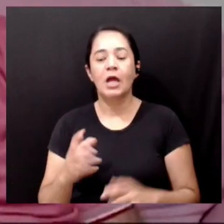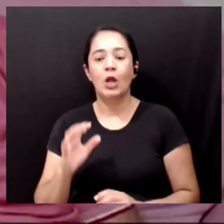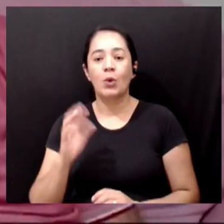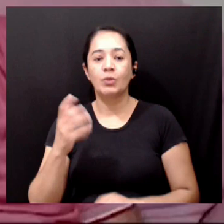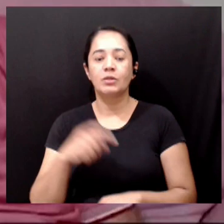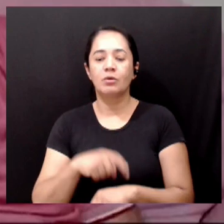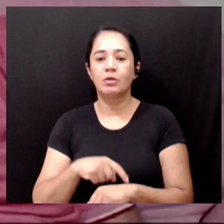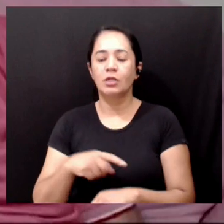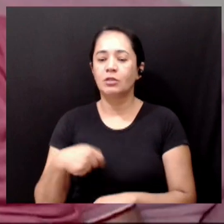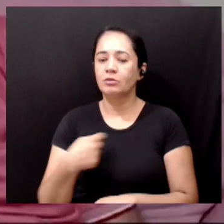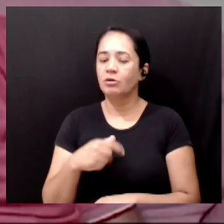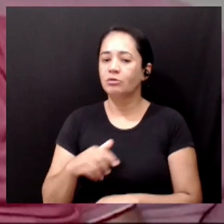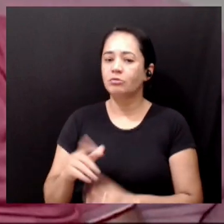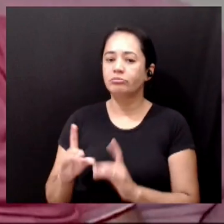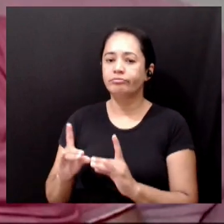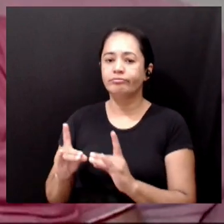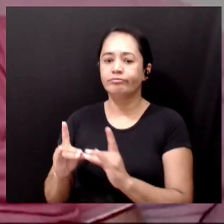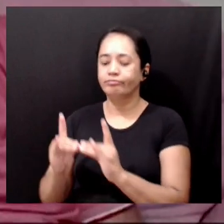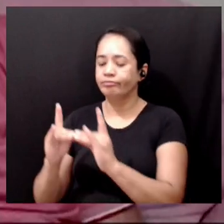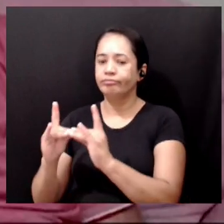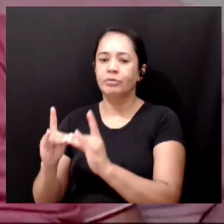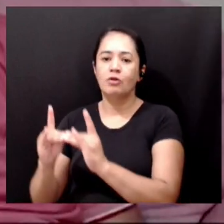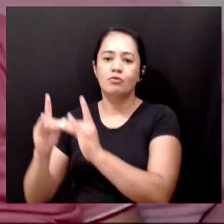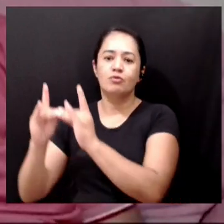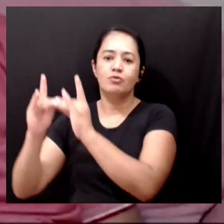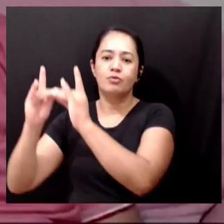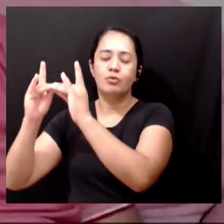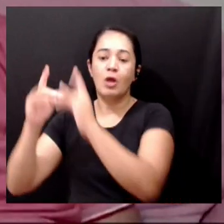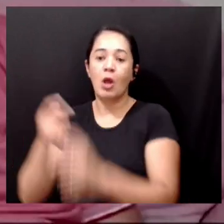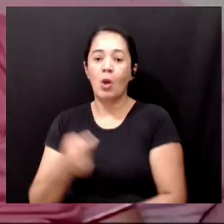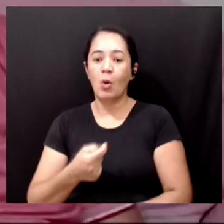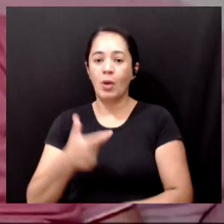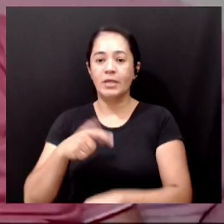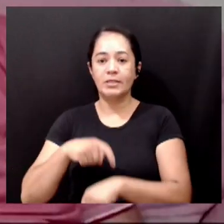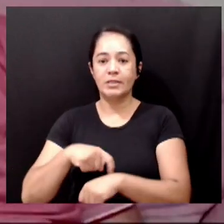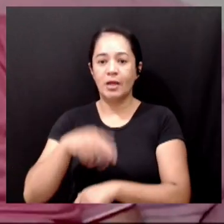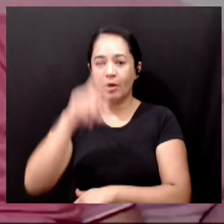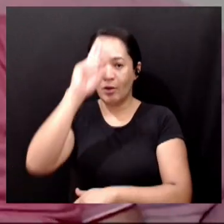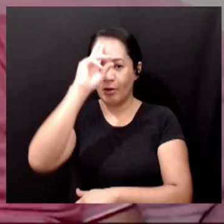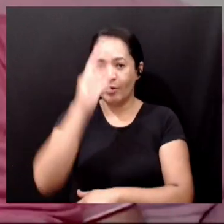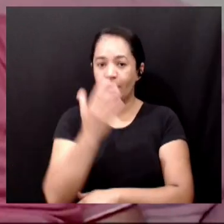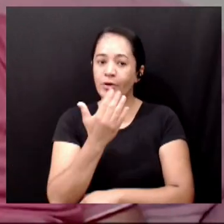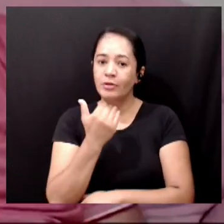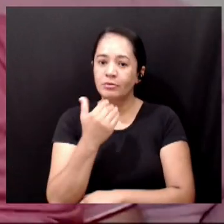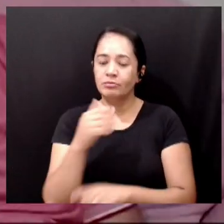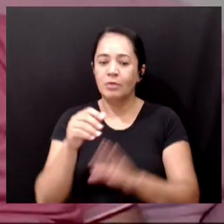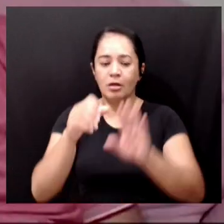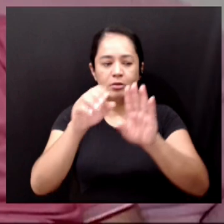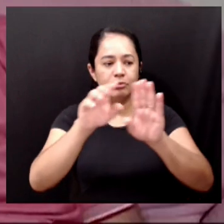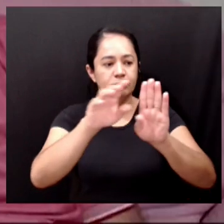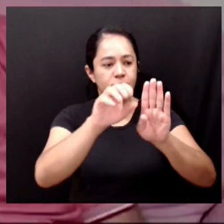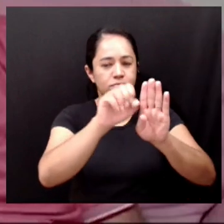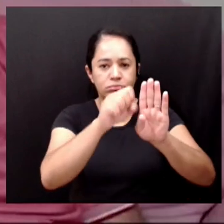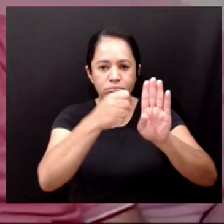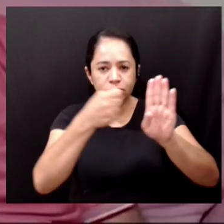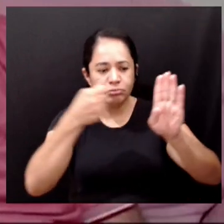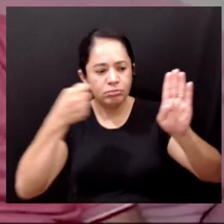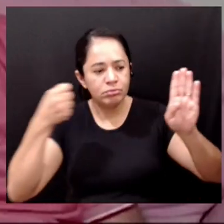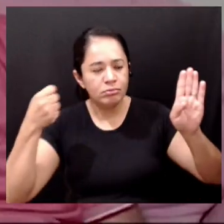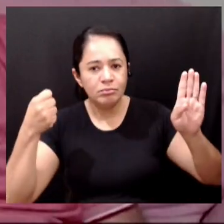né? Porque era perto do horário do almoço. E eu abri a porta da sala e o